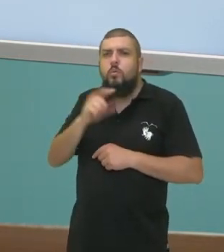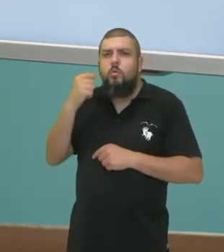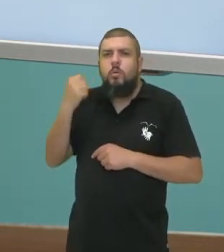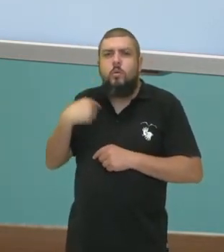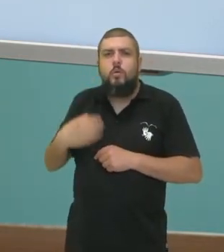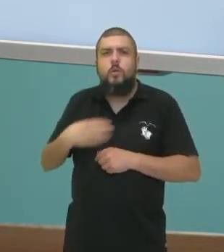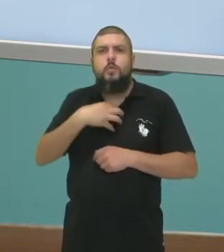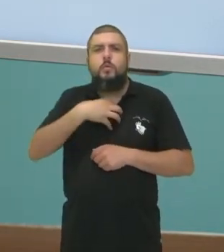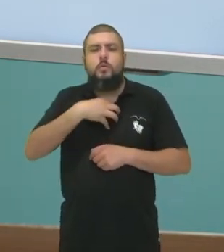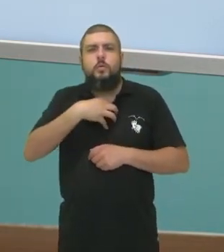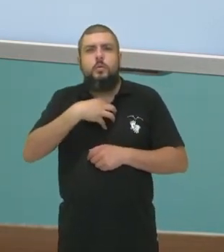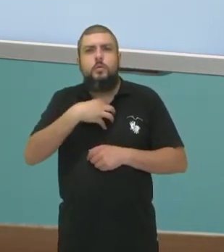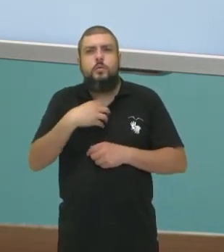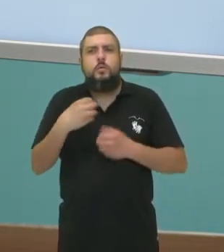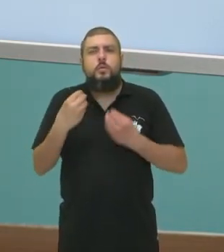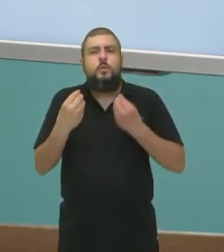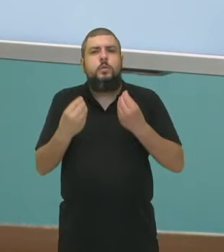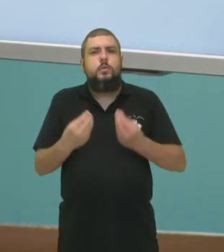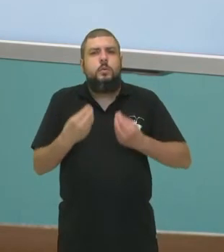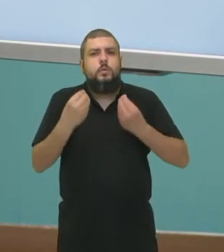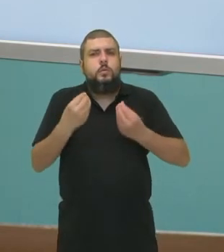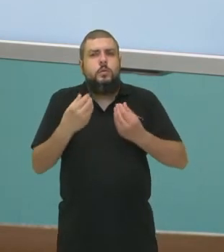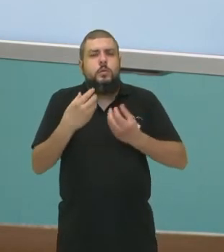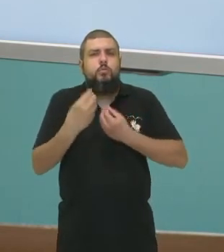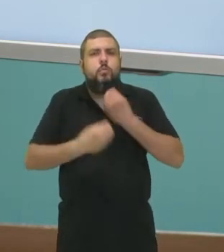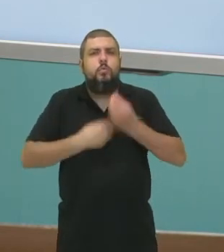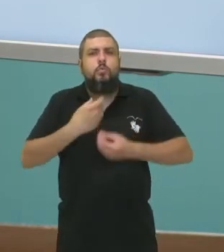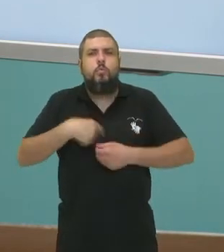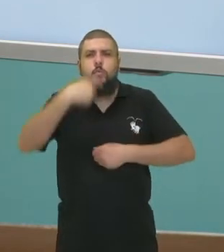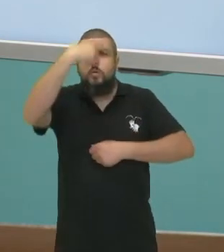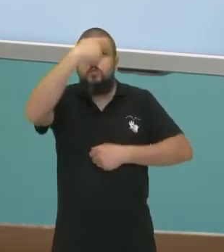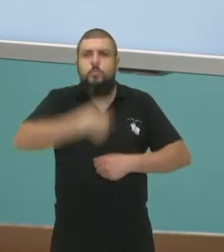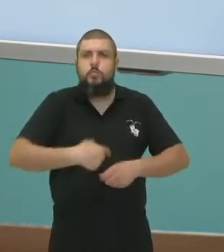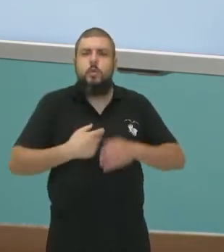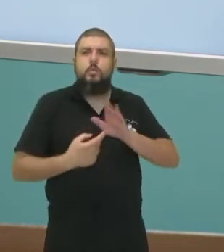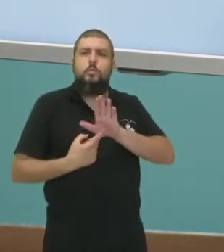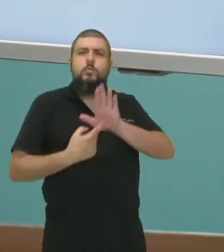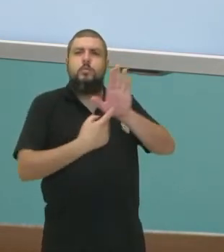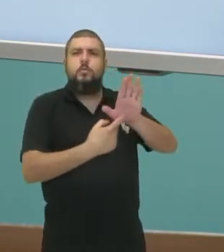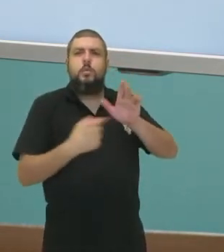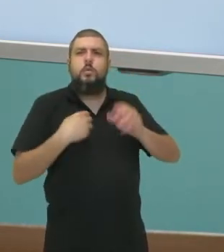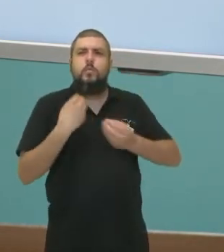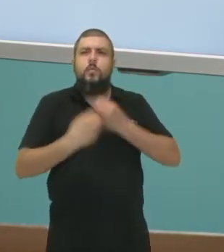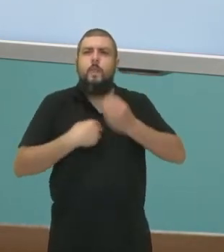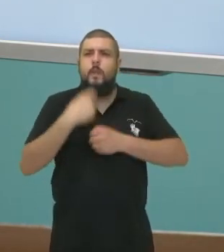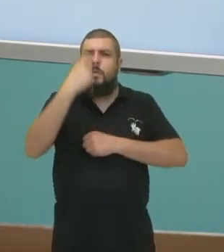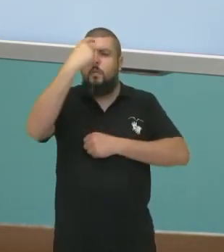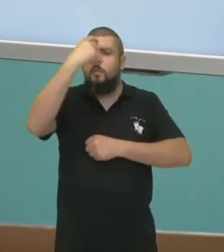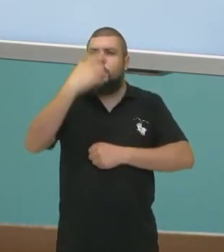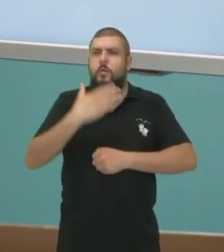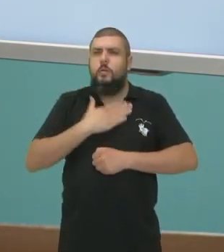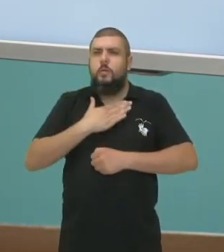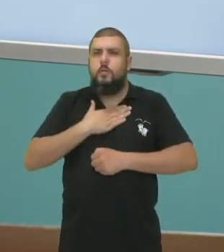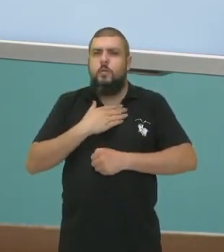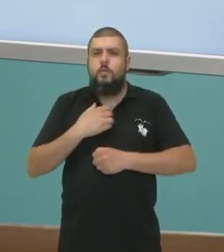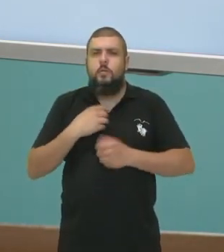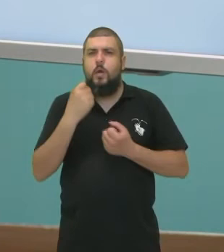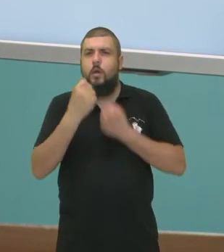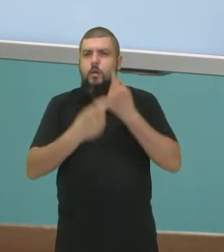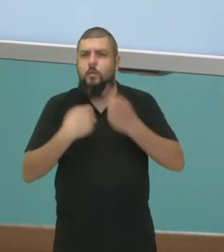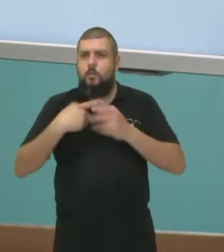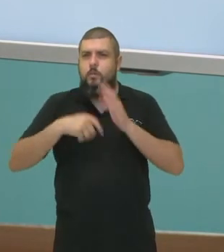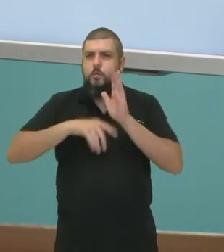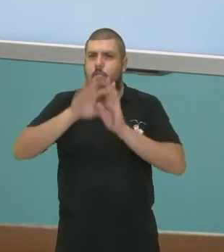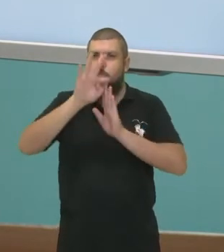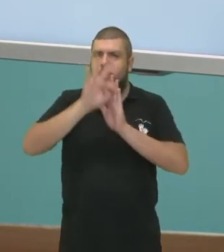sentido, porque qual será então o meu reflexo aí? O que que vão pensar de mim, a minha imagem, né? Porque muitas vezes, como a gente viu no texto, para os